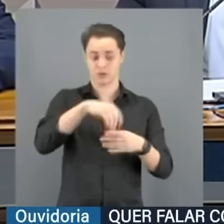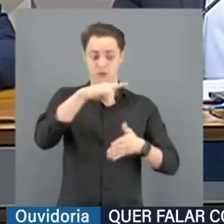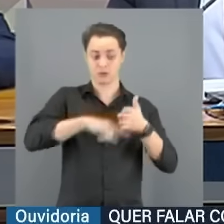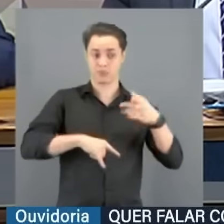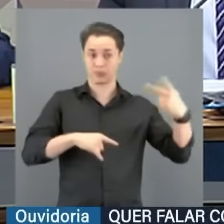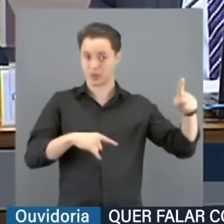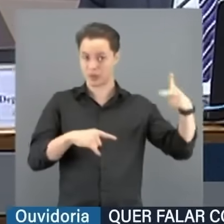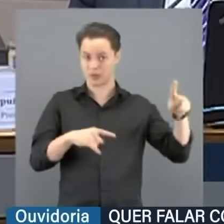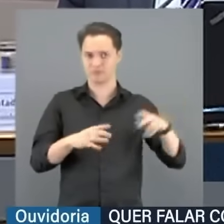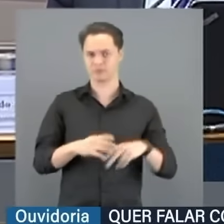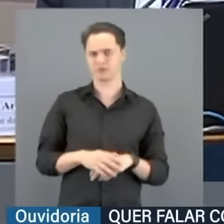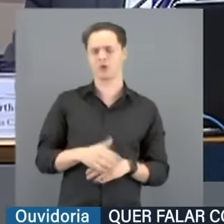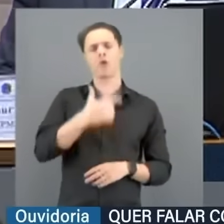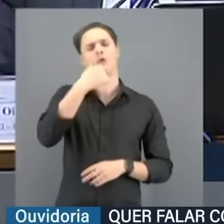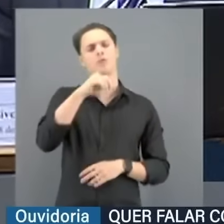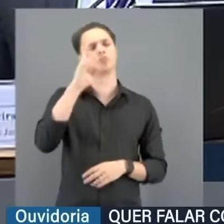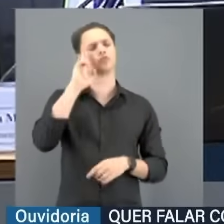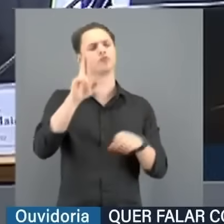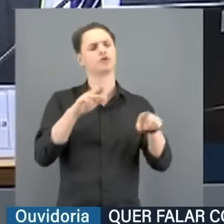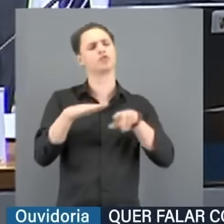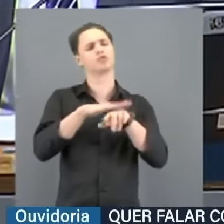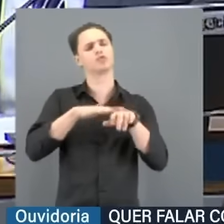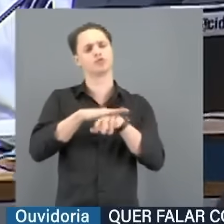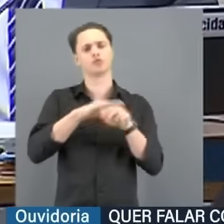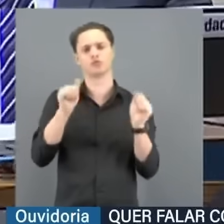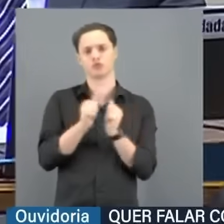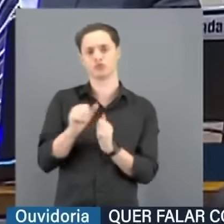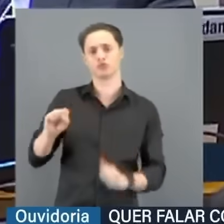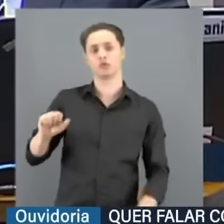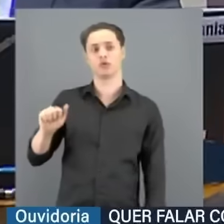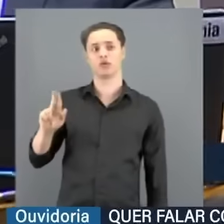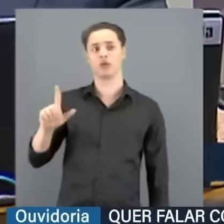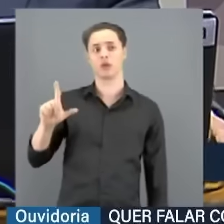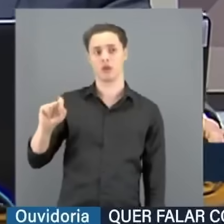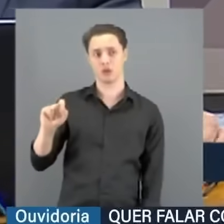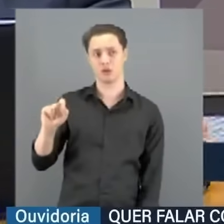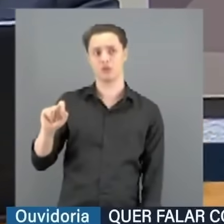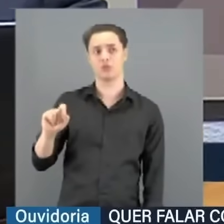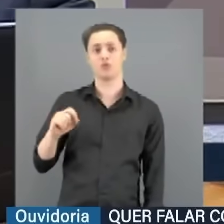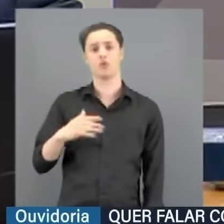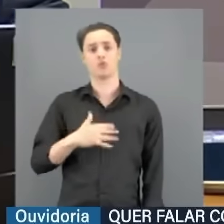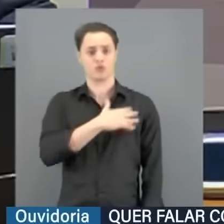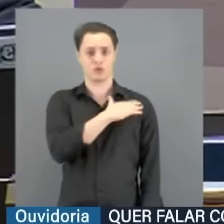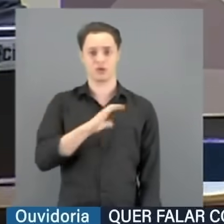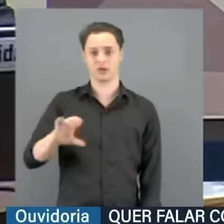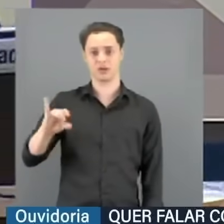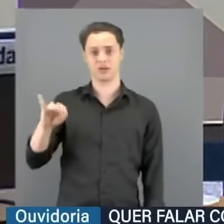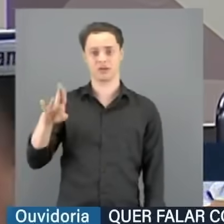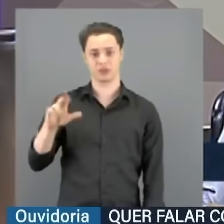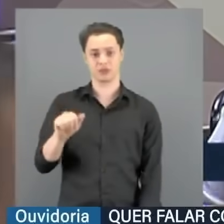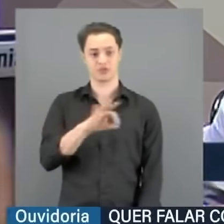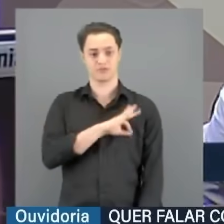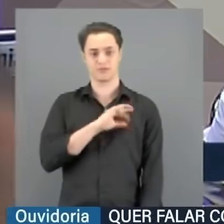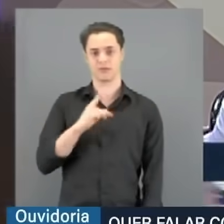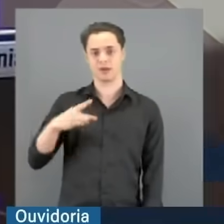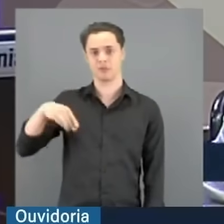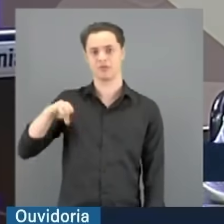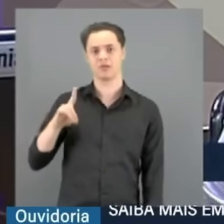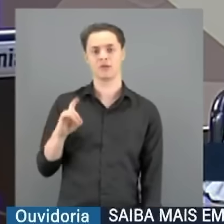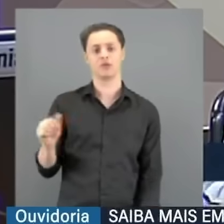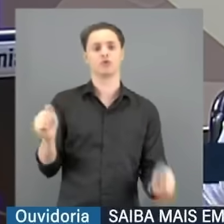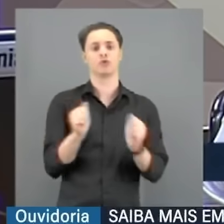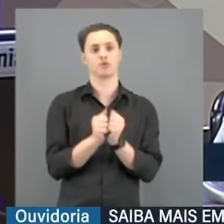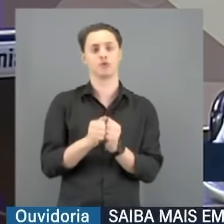senador Rogério. O senhor conversou com Saulo Cunha, com a coronel Cíntia, da PMDF, e com o